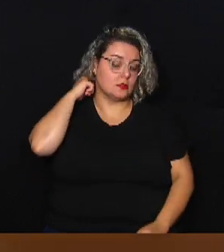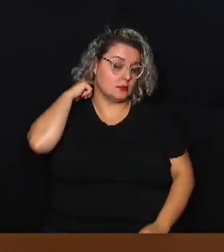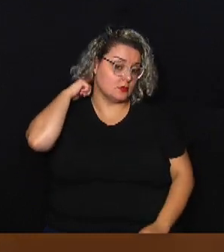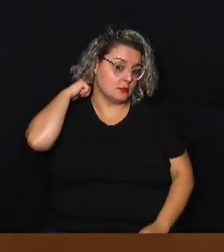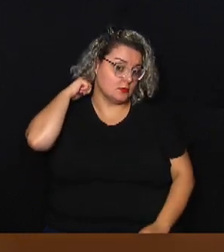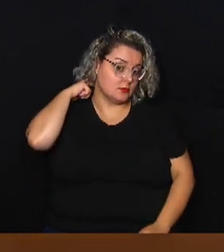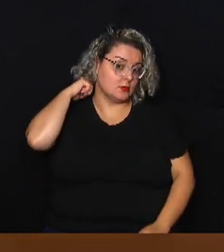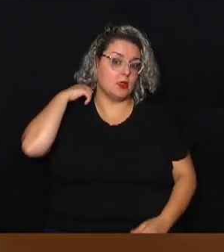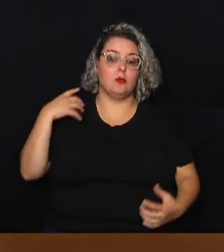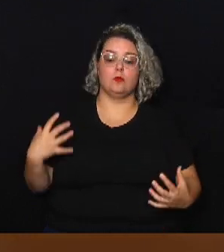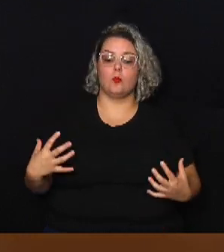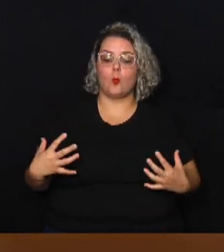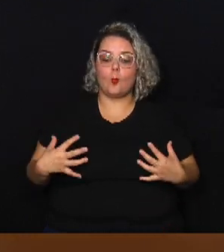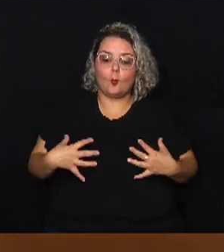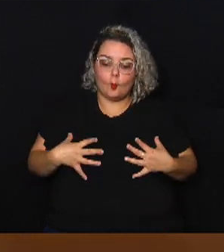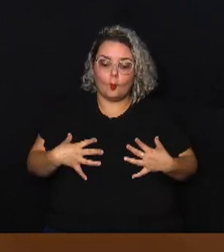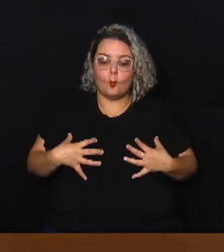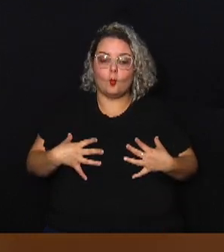mamoplastia redutora,